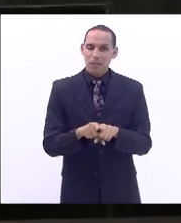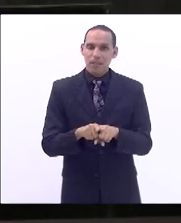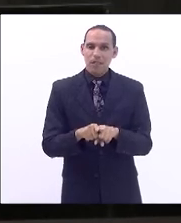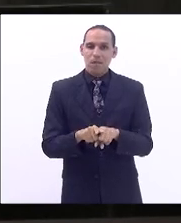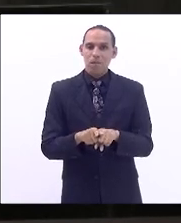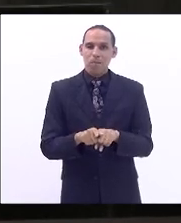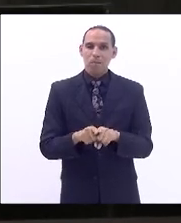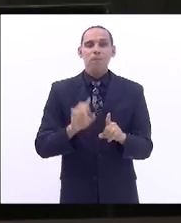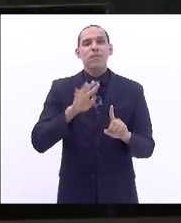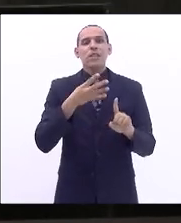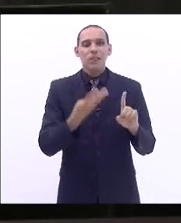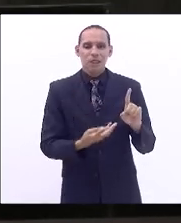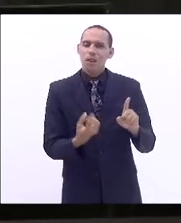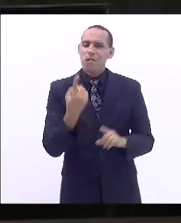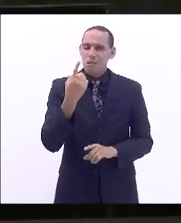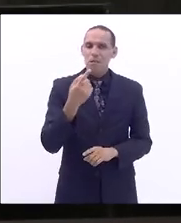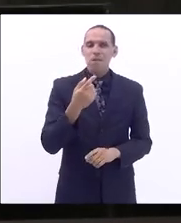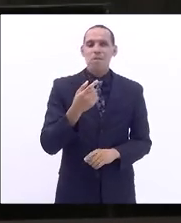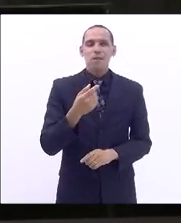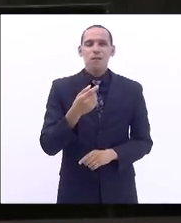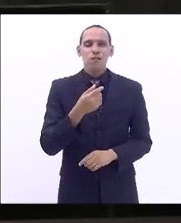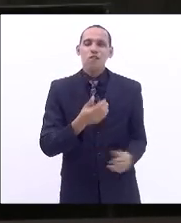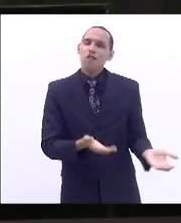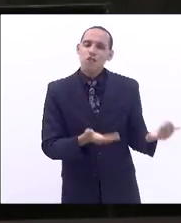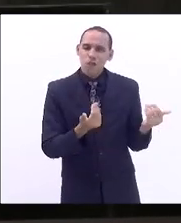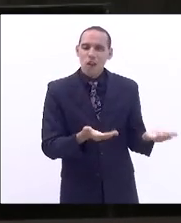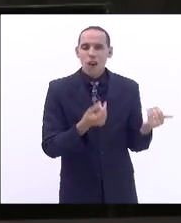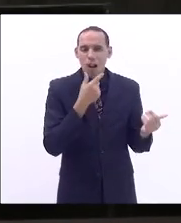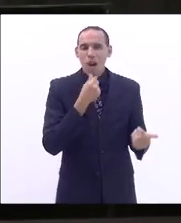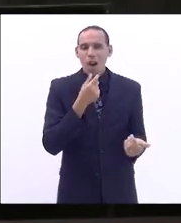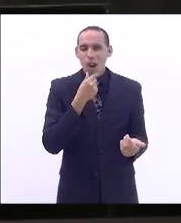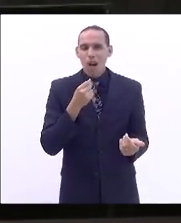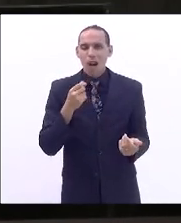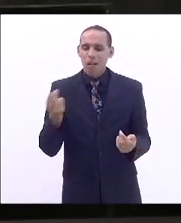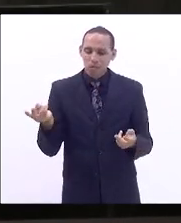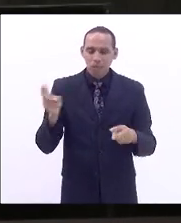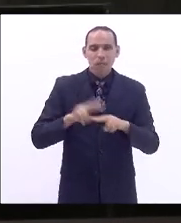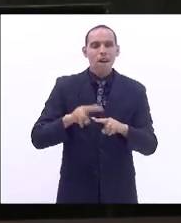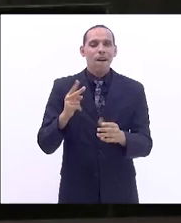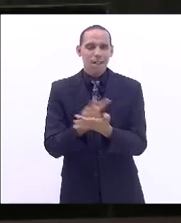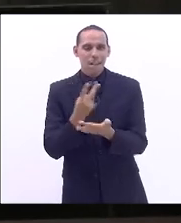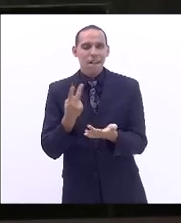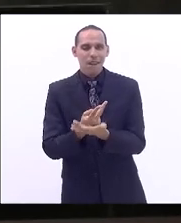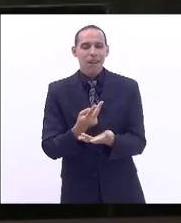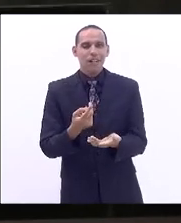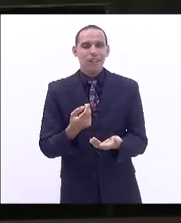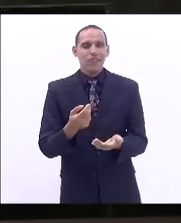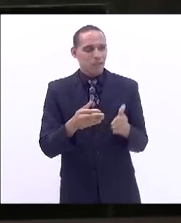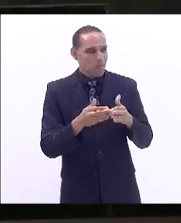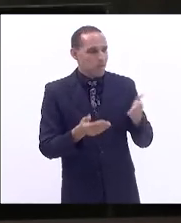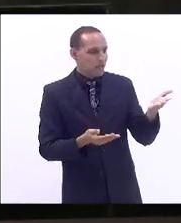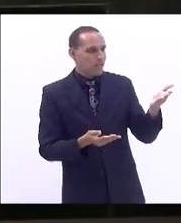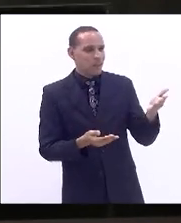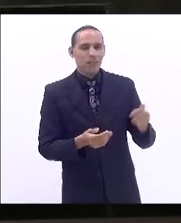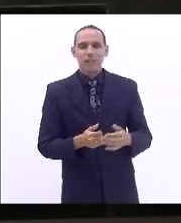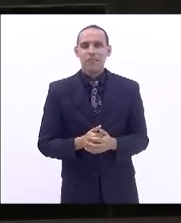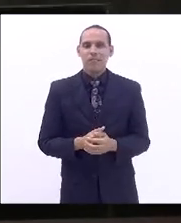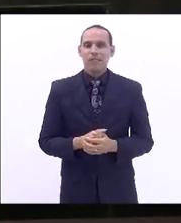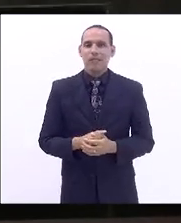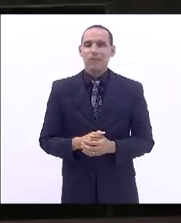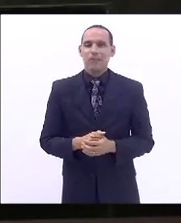ou homenageou um dos meninos que foram né presos de maneira equivocada com seu da parte a senhora assim